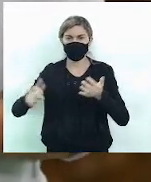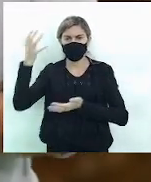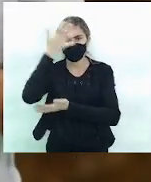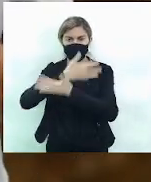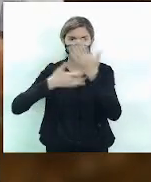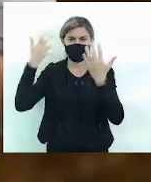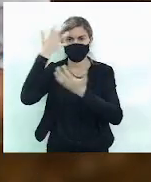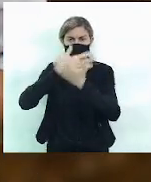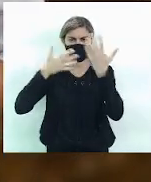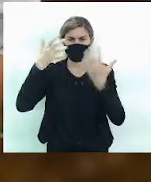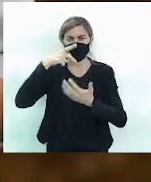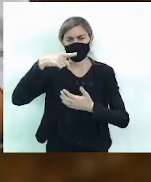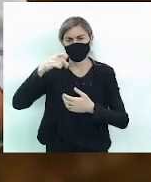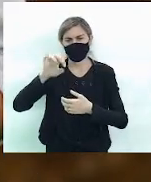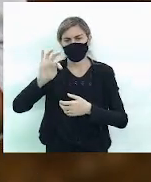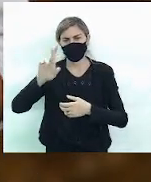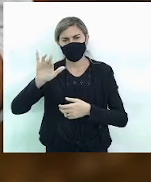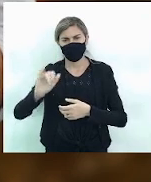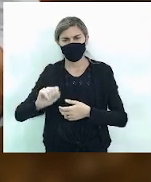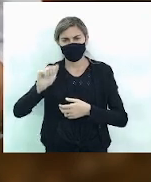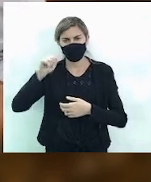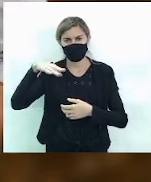cantor, Petrúcio Amorim.